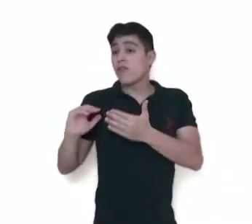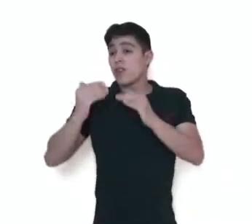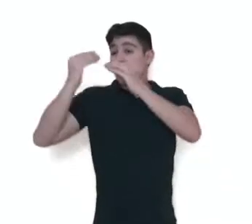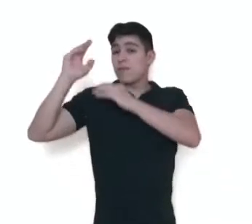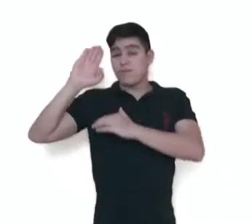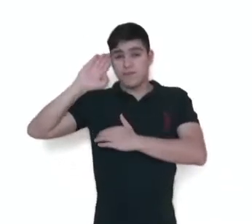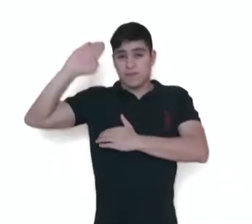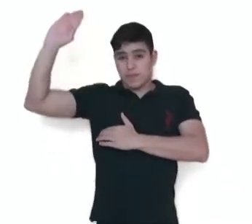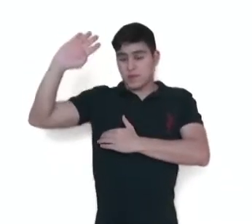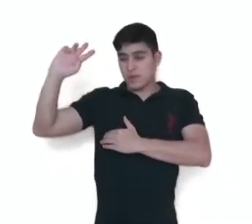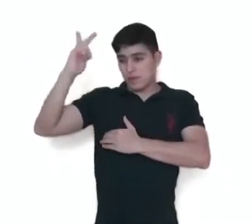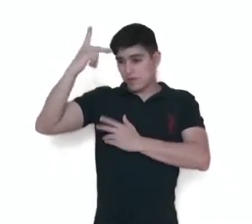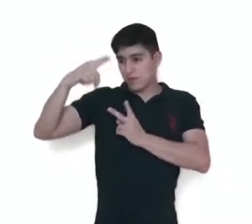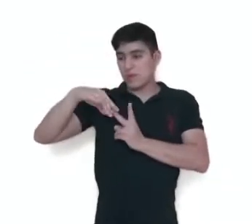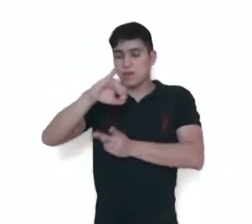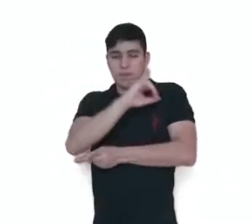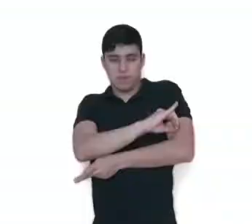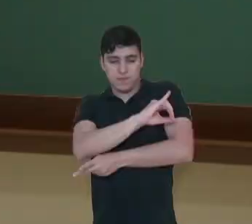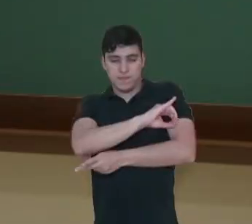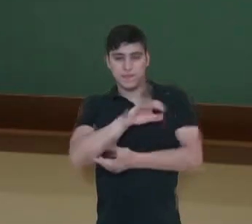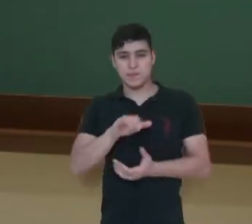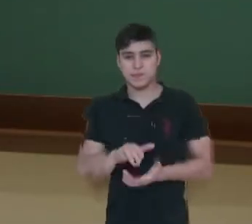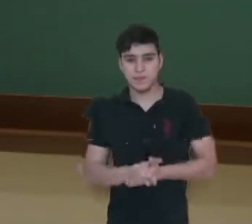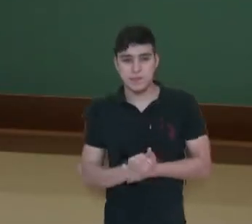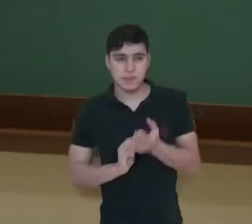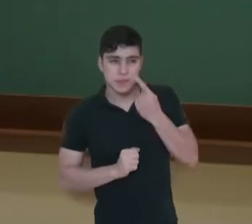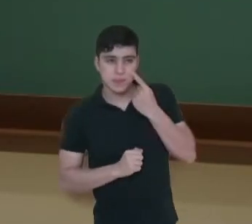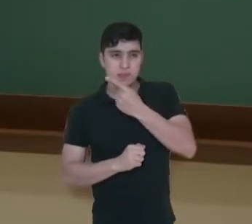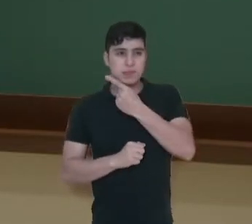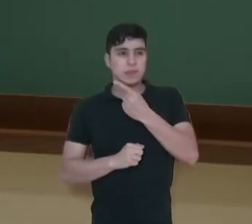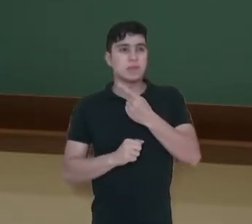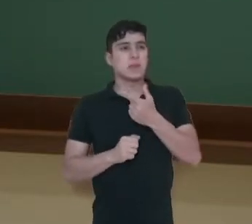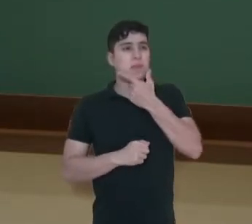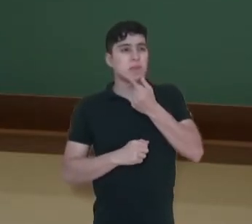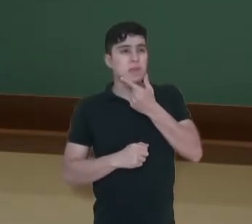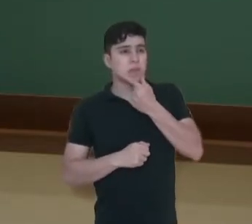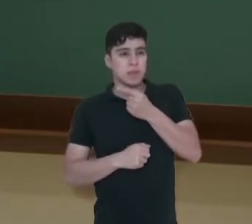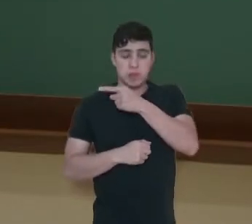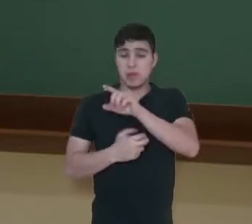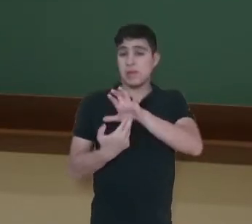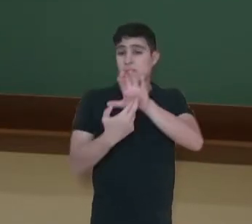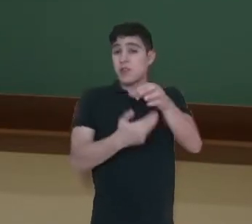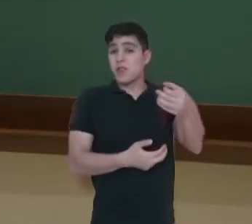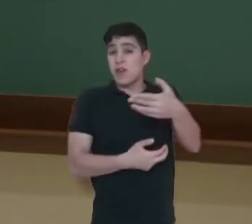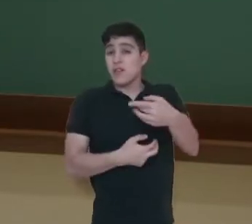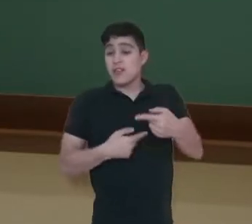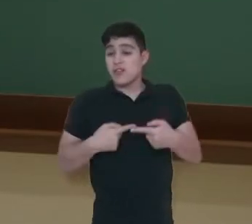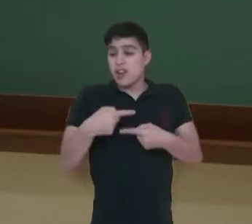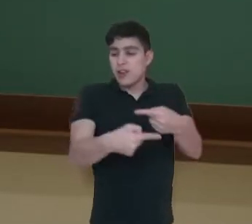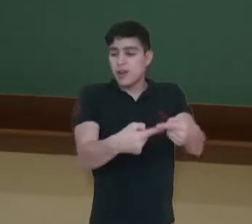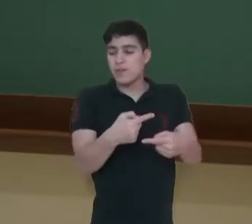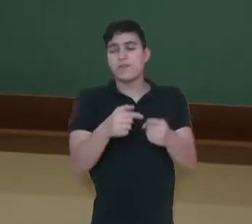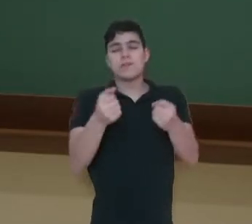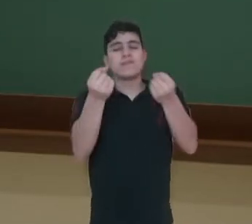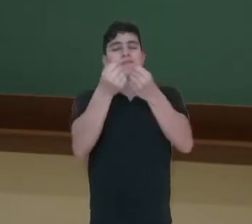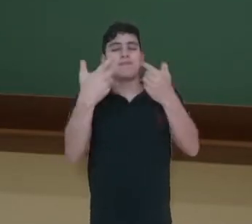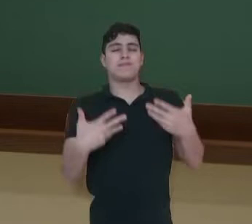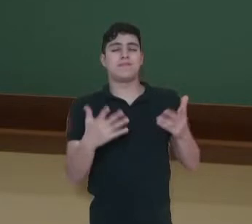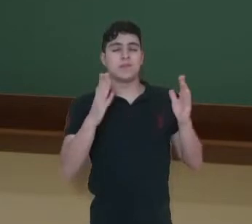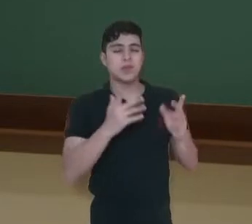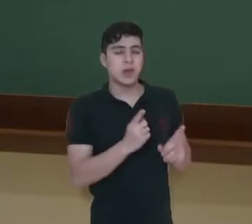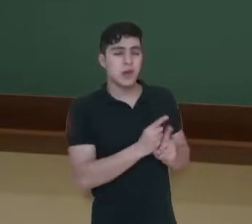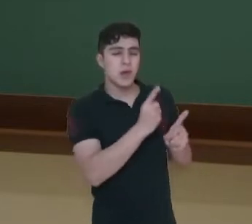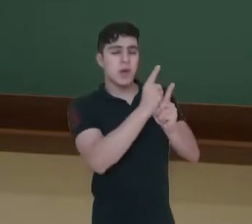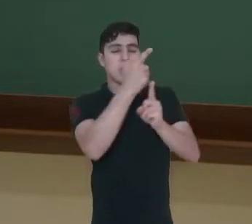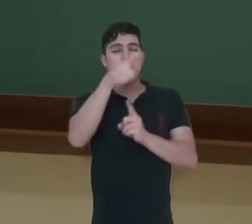São Paulo e Rio de Janeiro. Nós temos aqui o rapper Djonga dessa nova geração. Então o que acontece? Como eu falei para vocês em outras